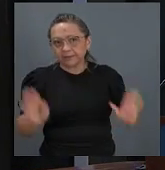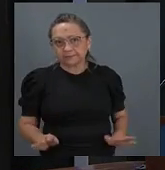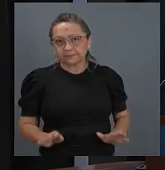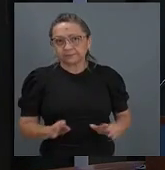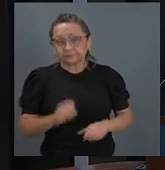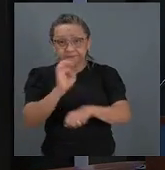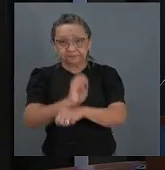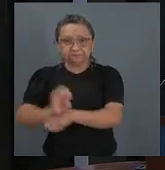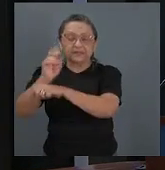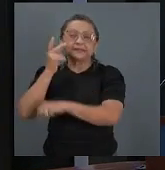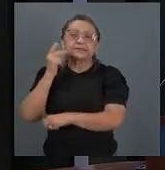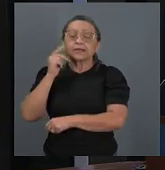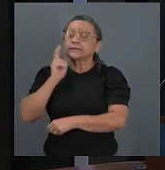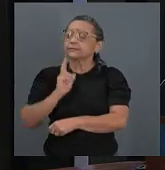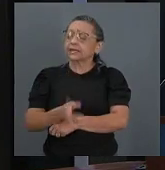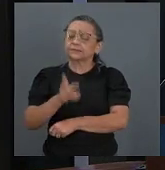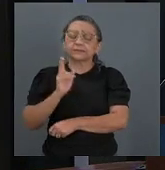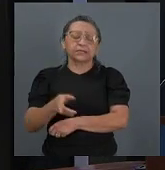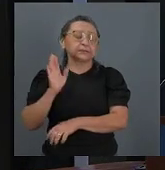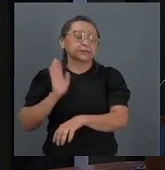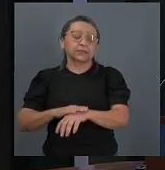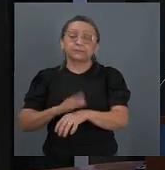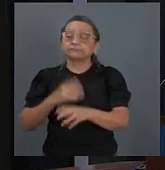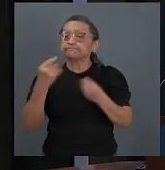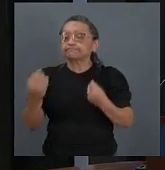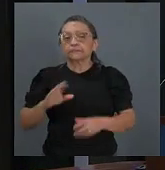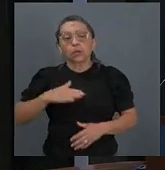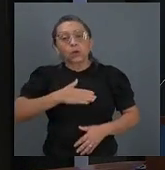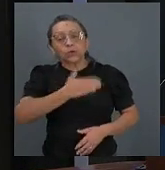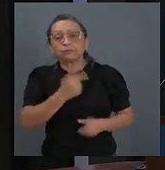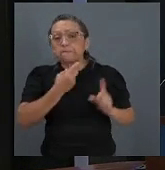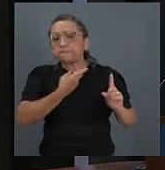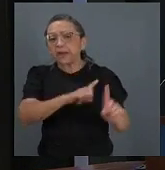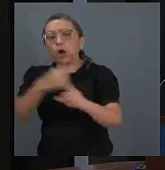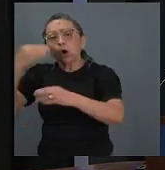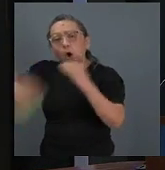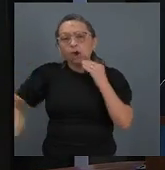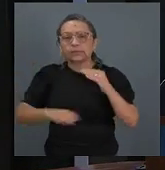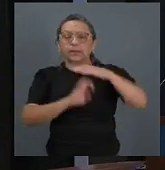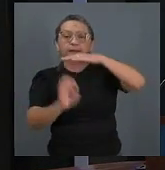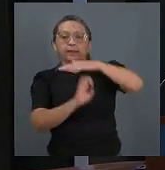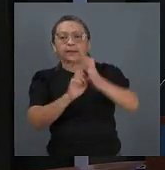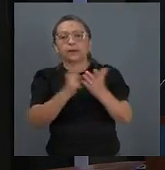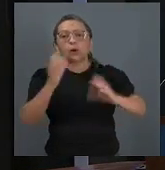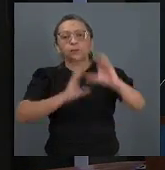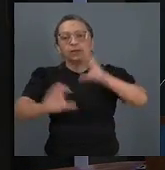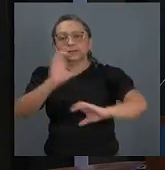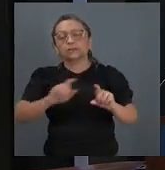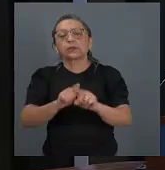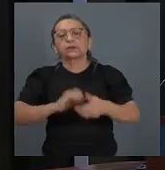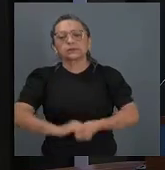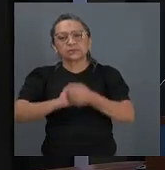O estado do Ceará está sendo um símbolo de ditadura, de perseguição contra a imprensa. Inclusive, eu quero saudar